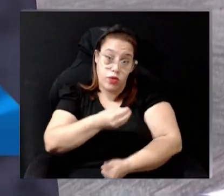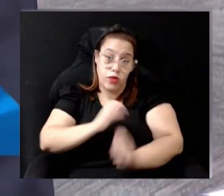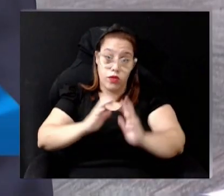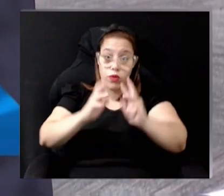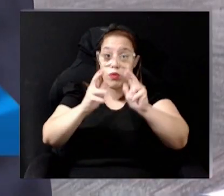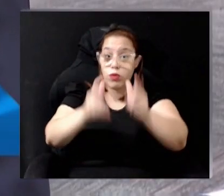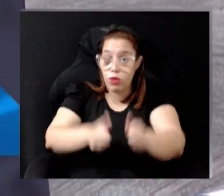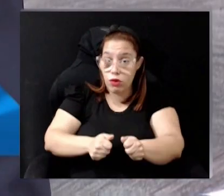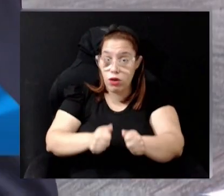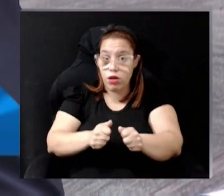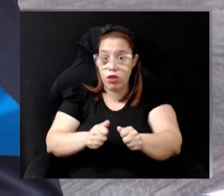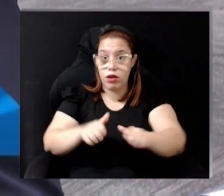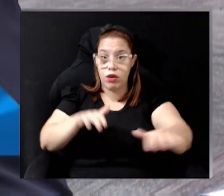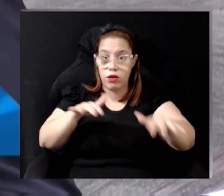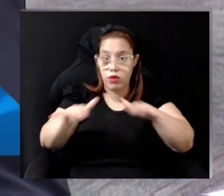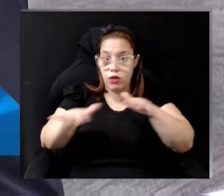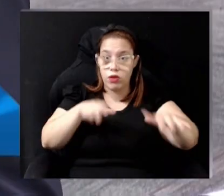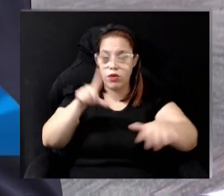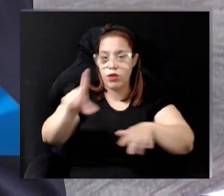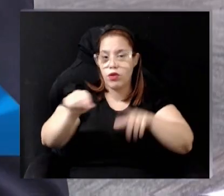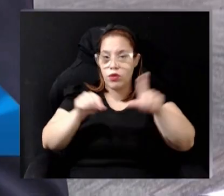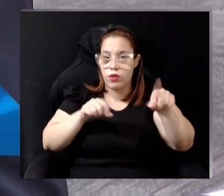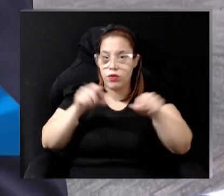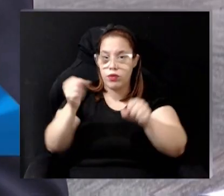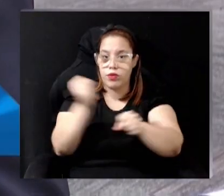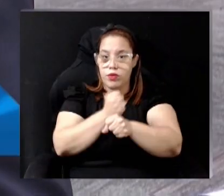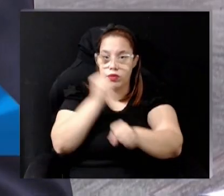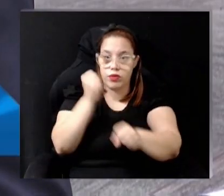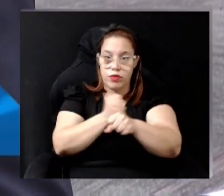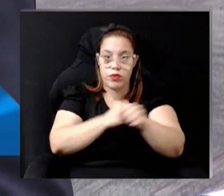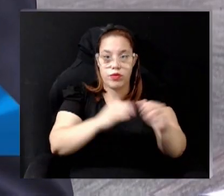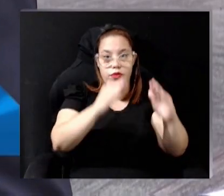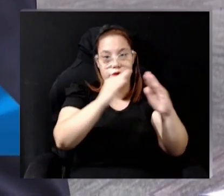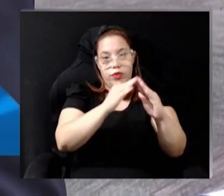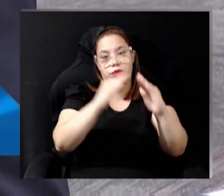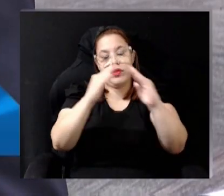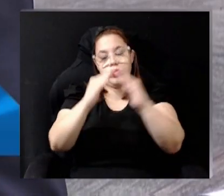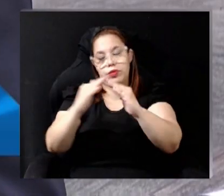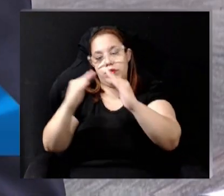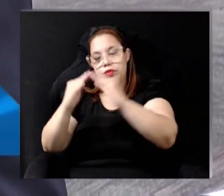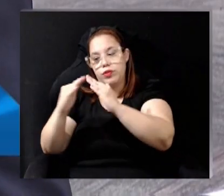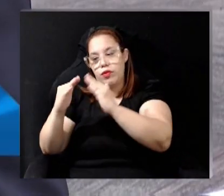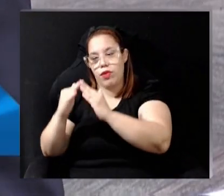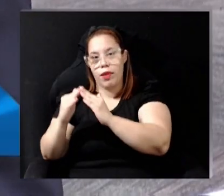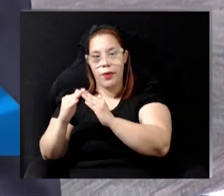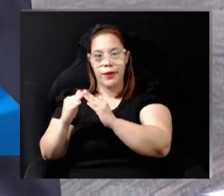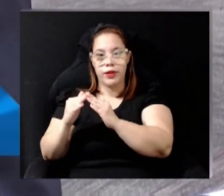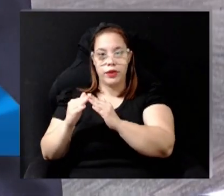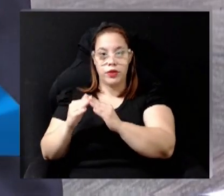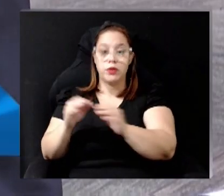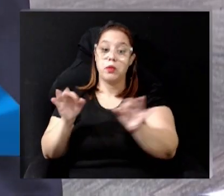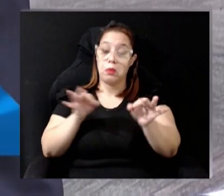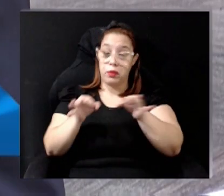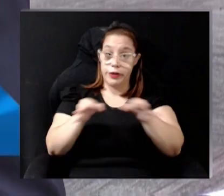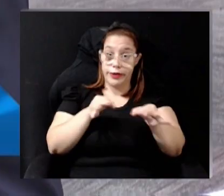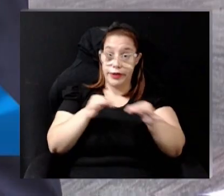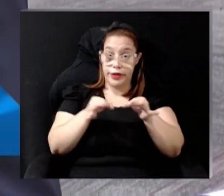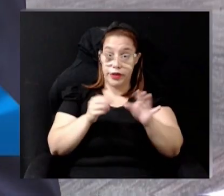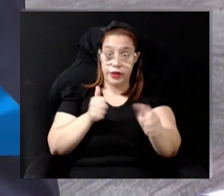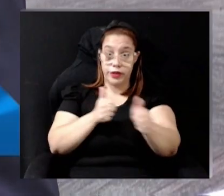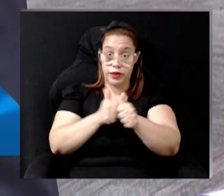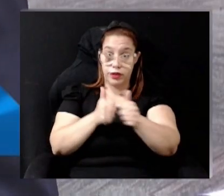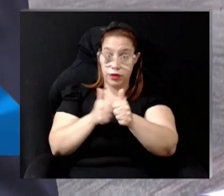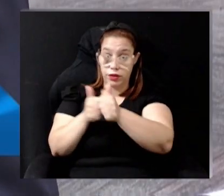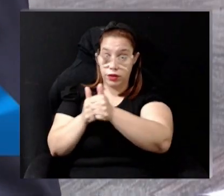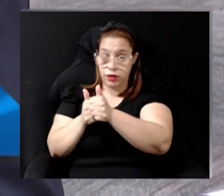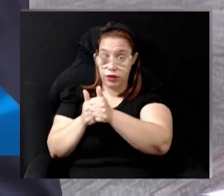tem optado por construir casas, né, de forma planejada, próximo dos